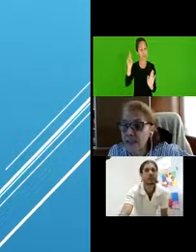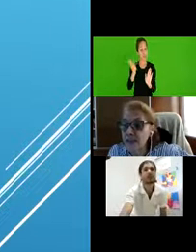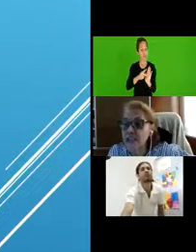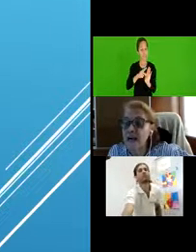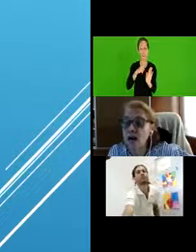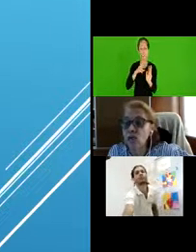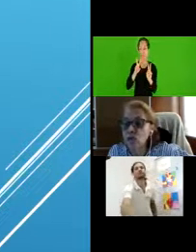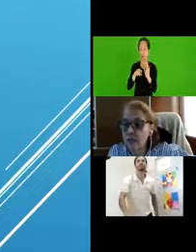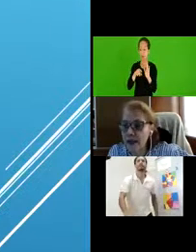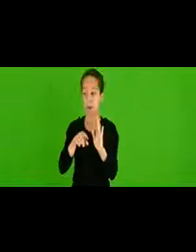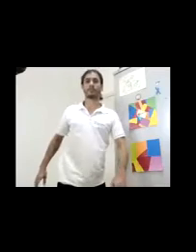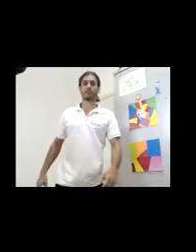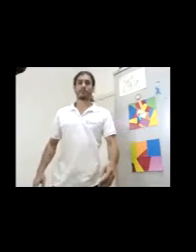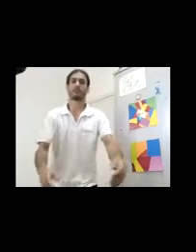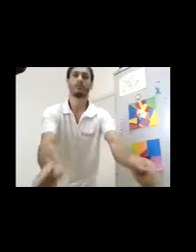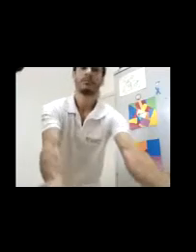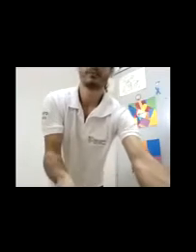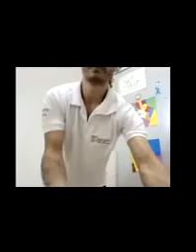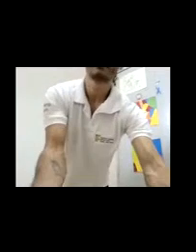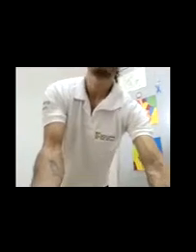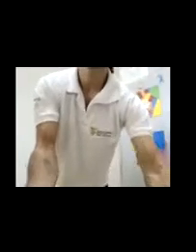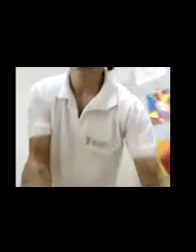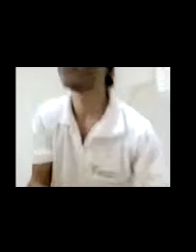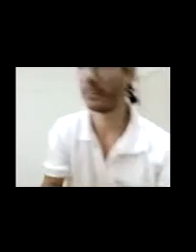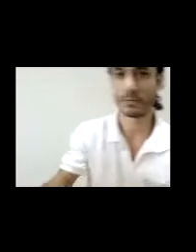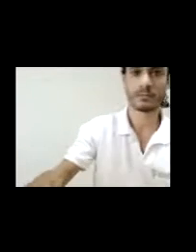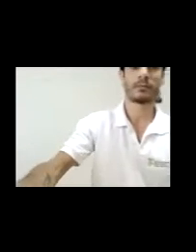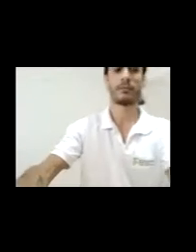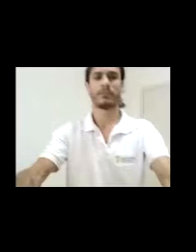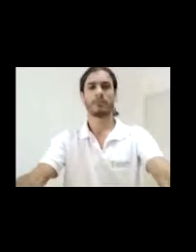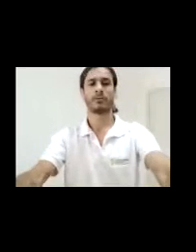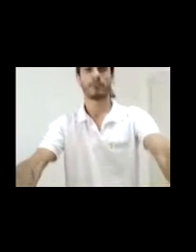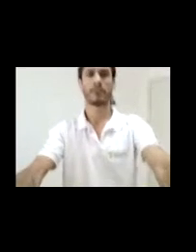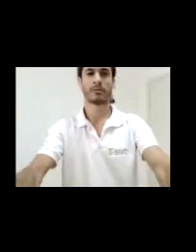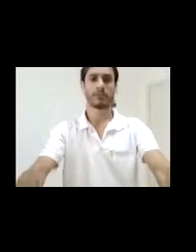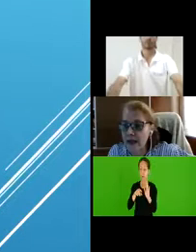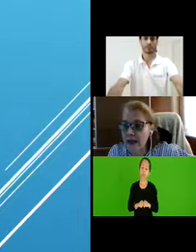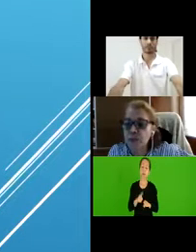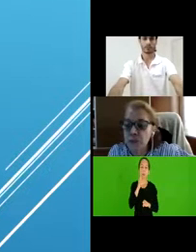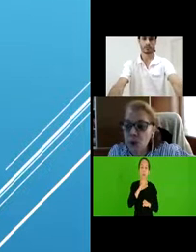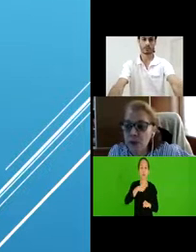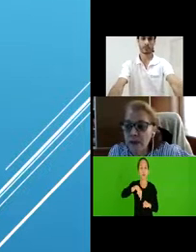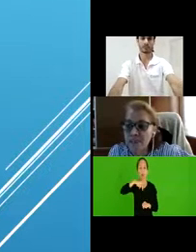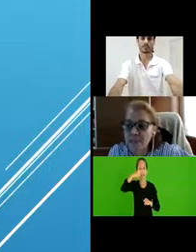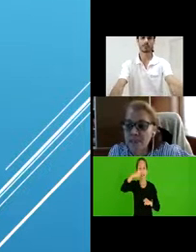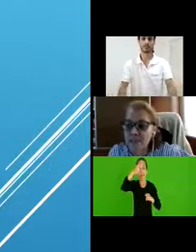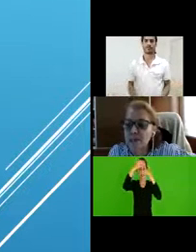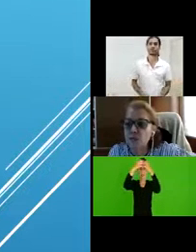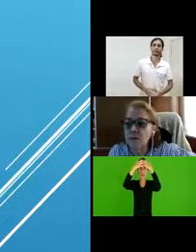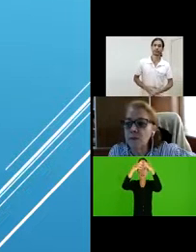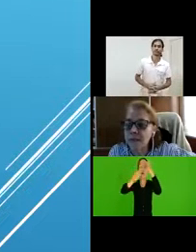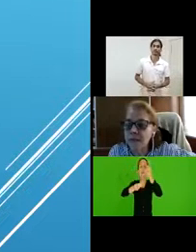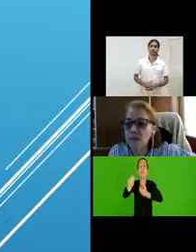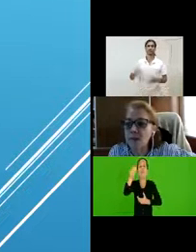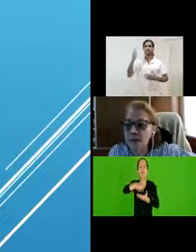verdade seja algo superado, mas a possibilidade de reflexão, de problematização